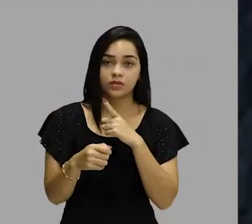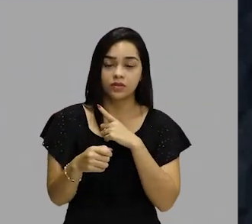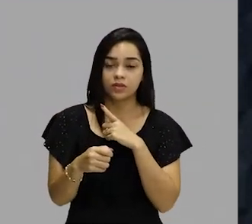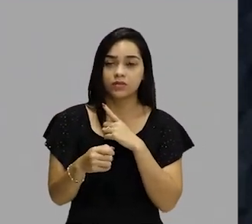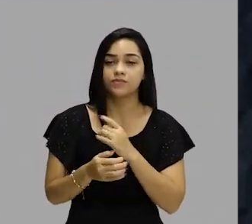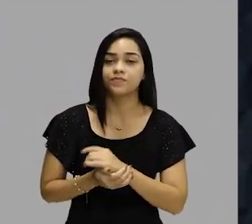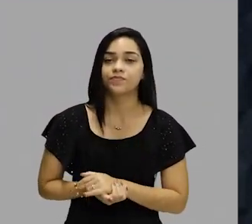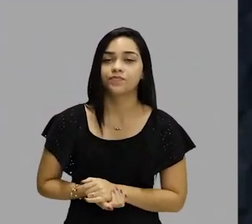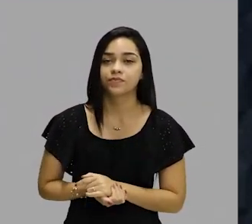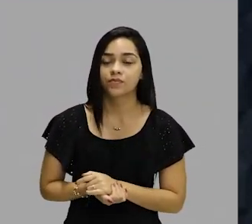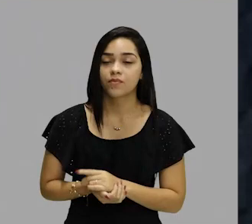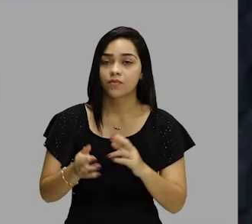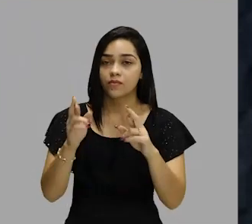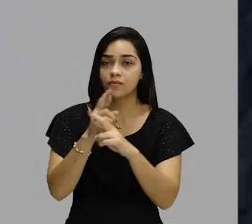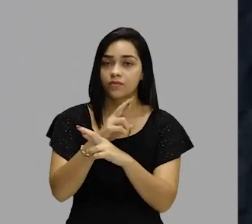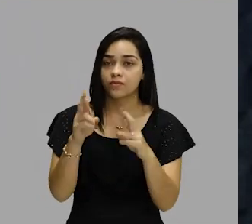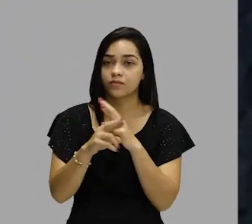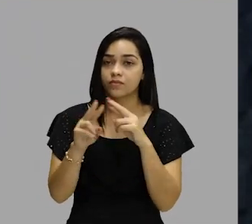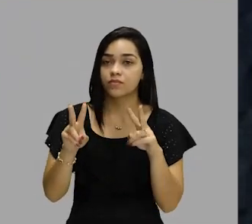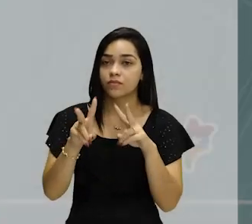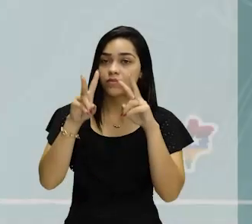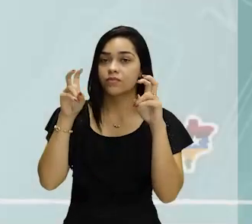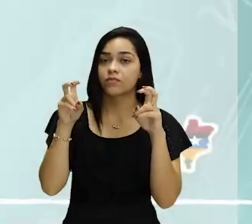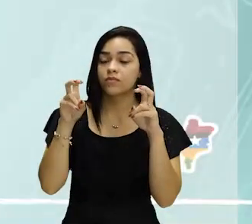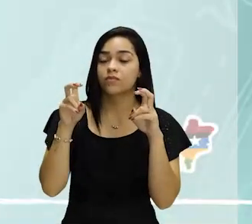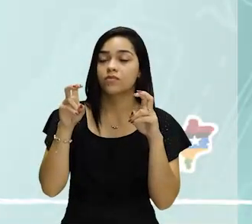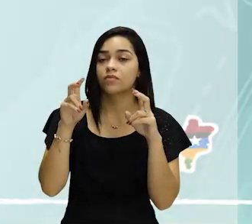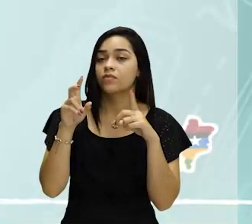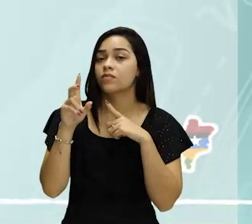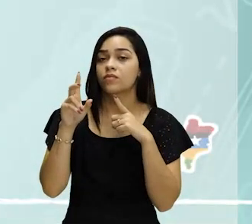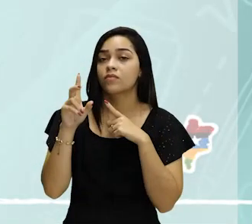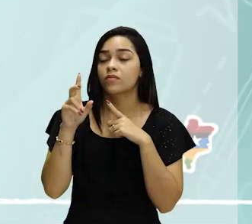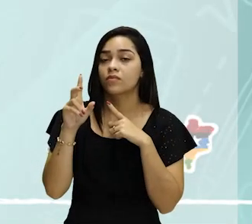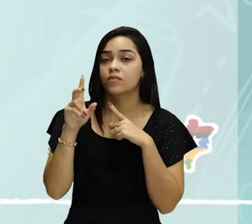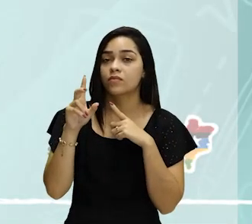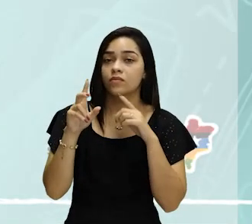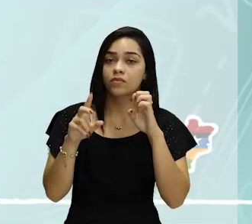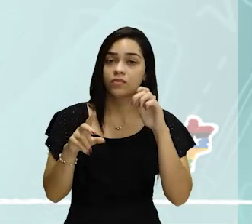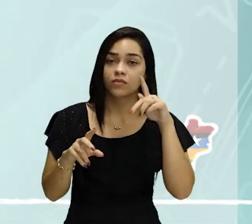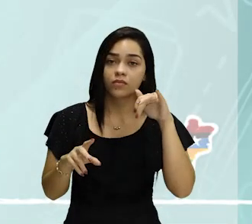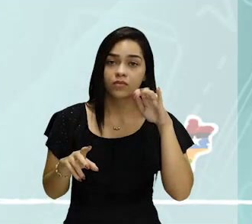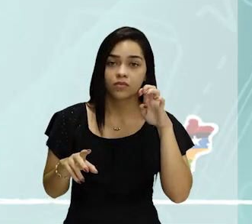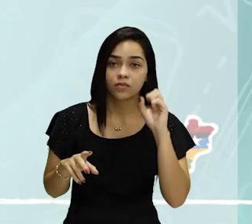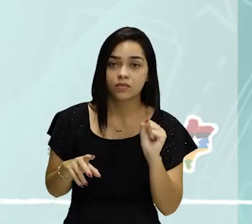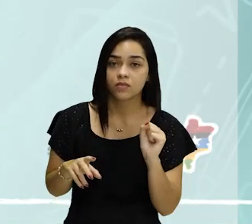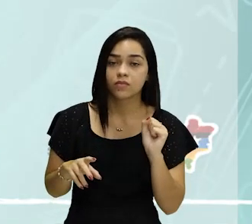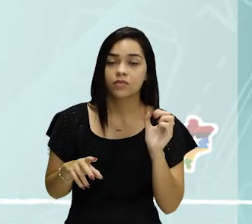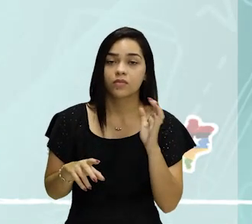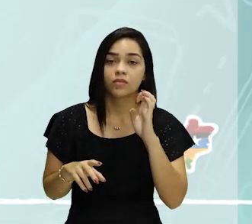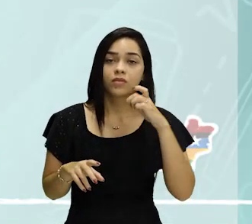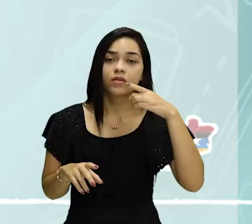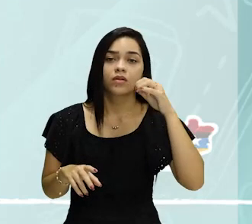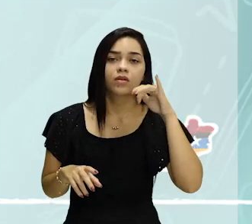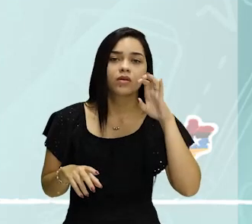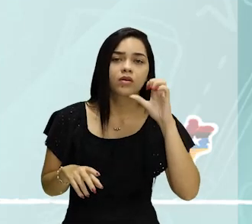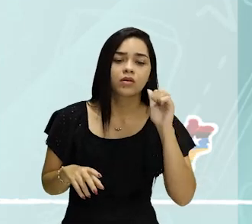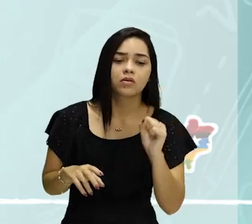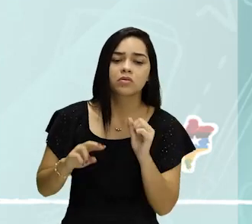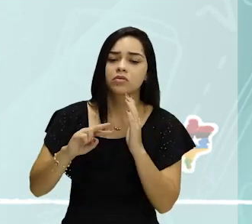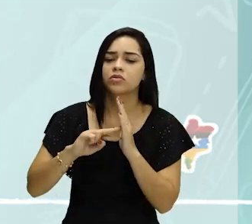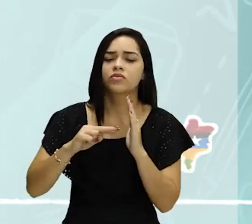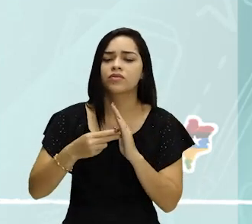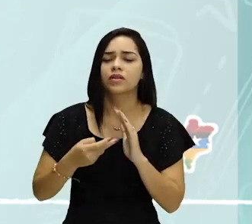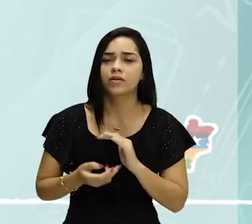consideração aqui, a respeito desse assunto, é sobre a introdução de espécies exóticas. Aí você me pergunta, o que é